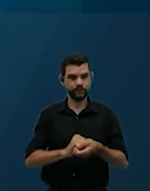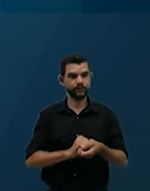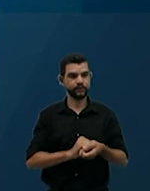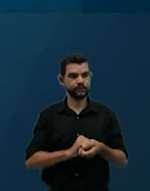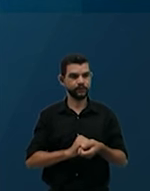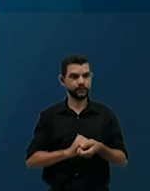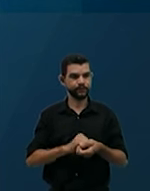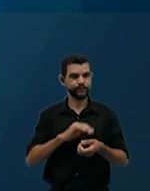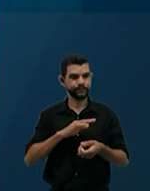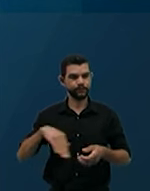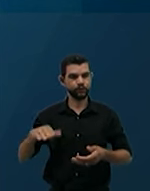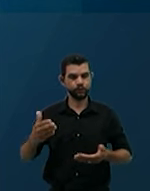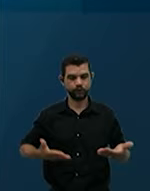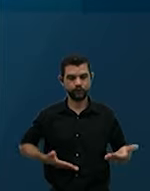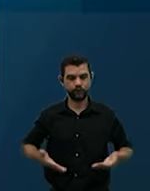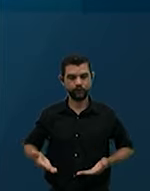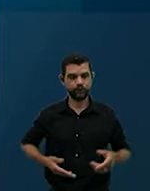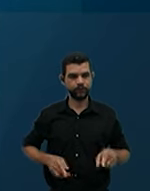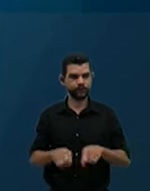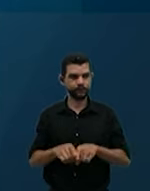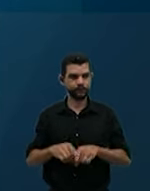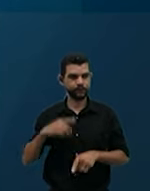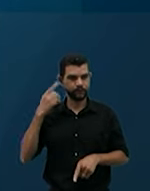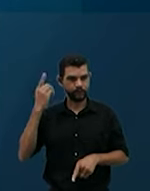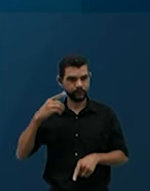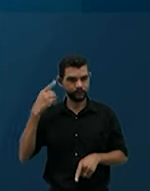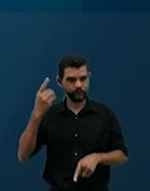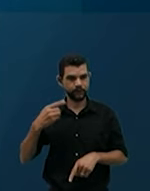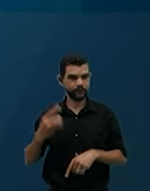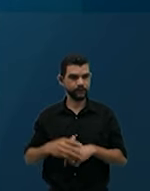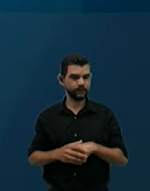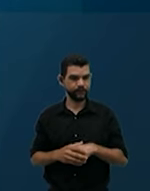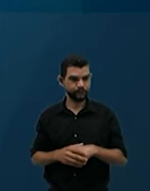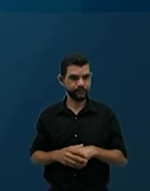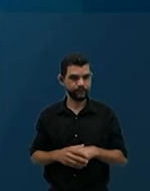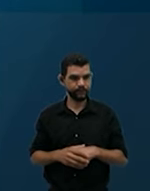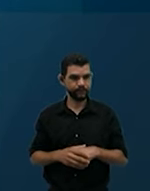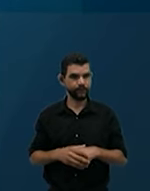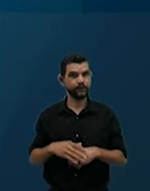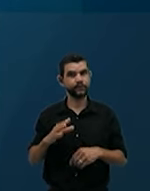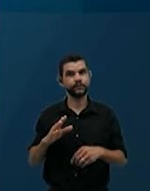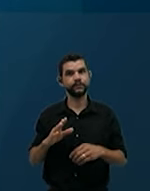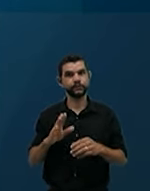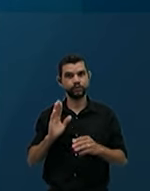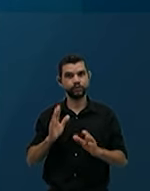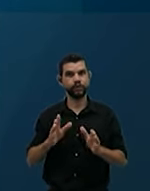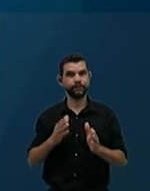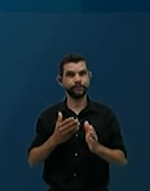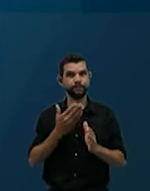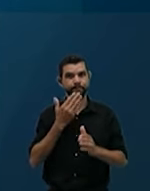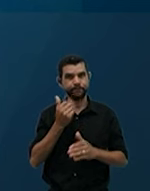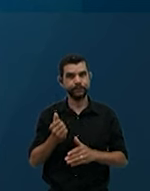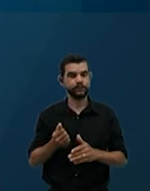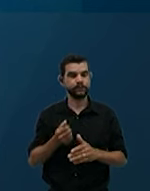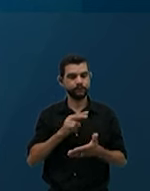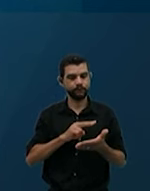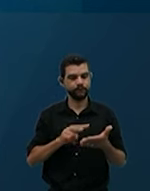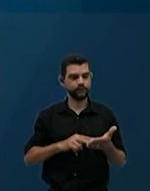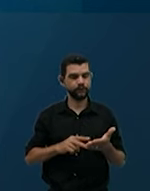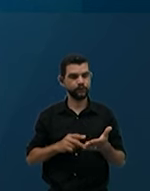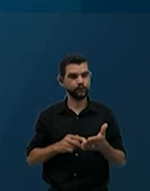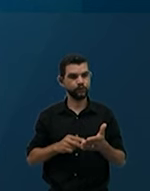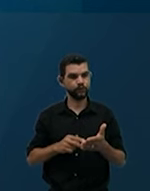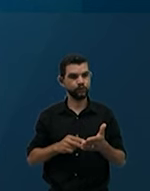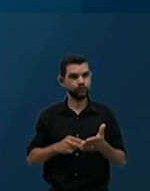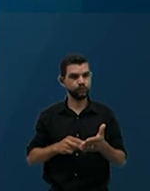senhores servidores e advogados. É a primeira vez que manifesta, apesar de já ter pedido vista duas vezes por procuração, né?